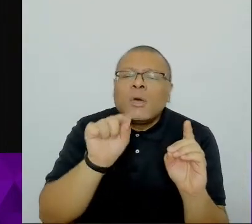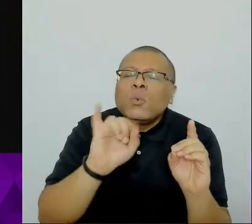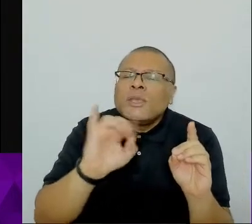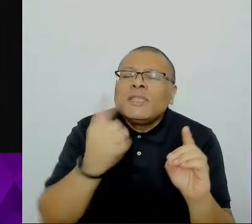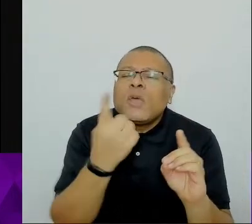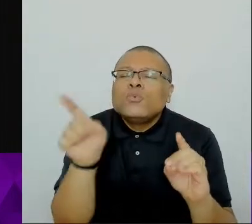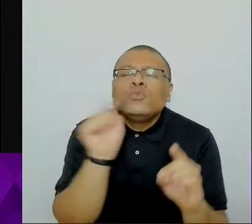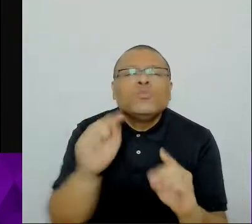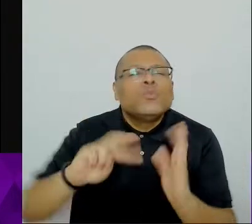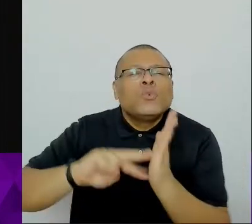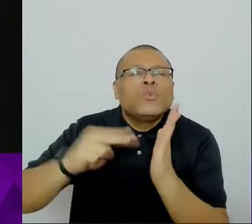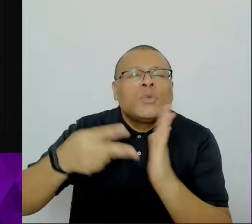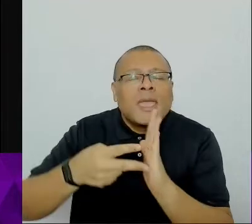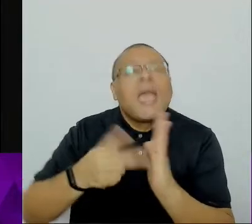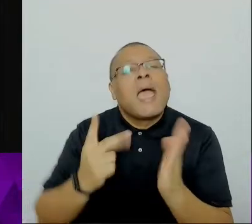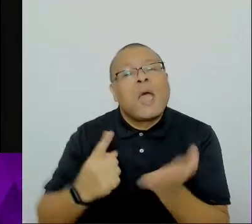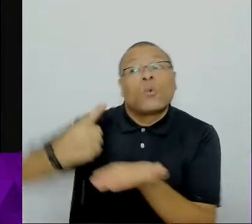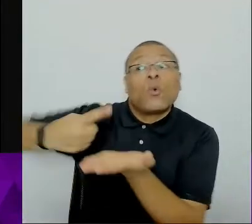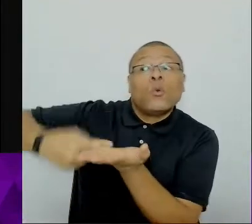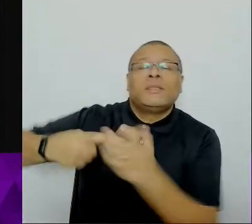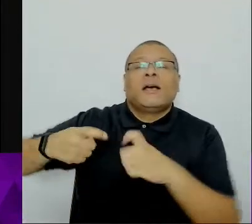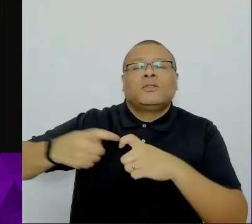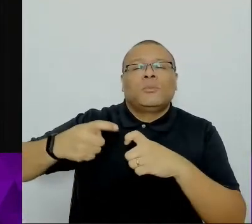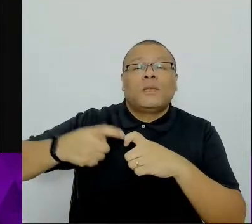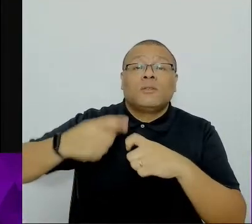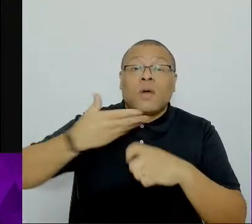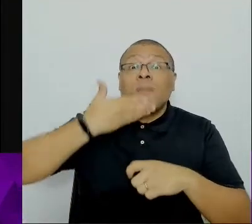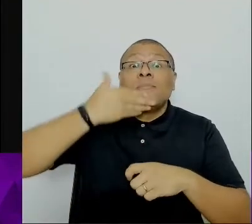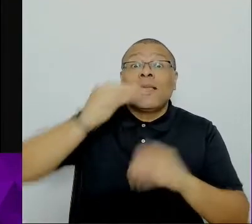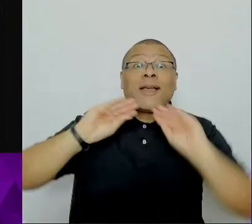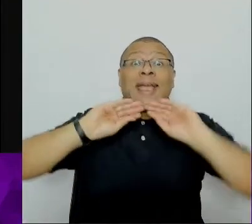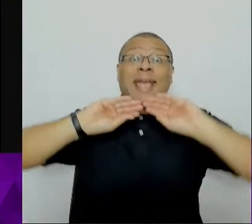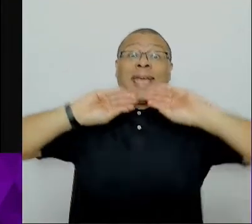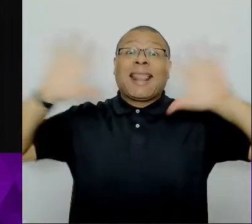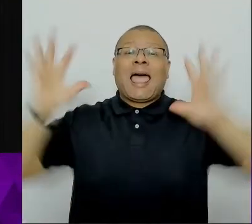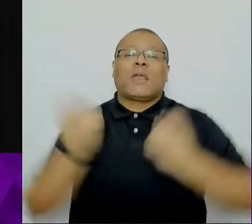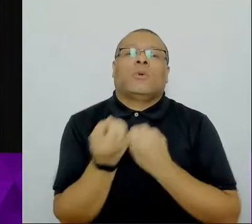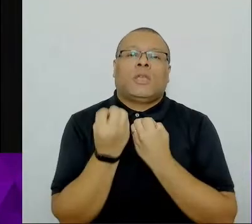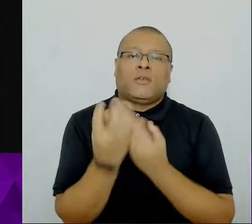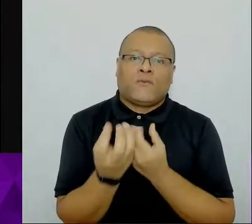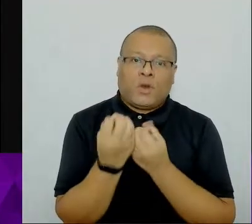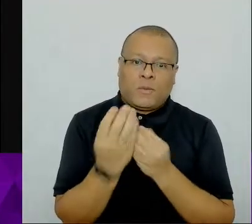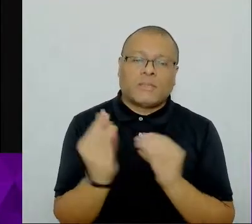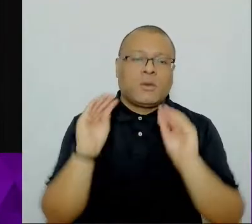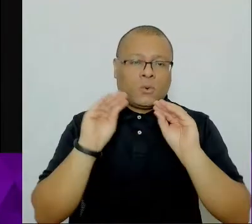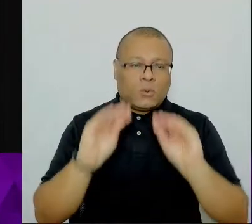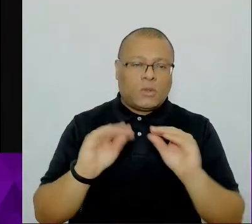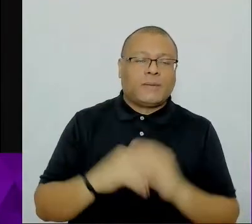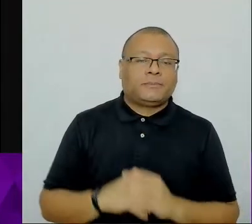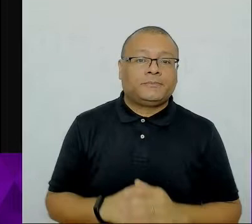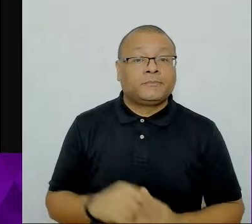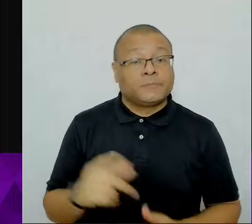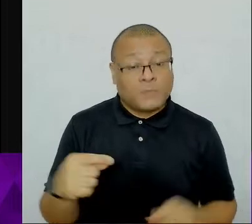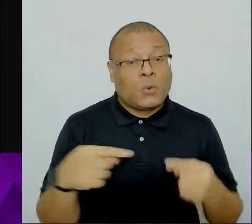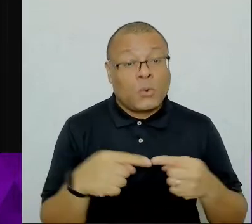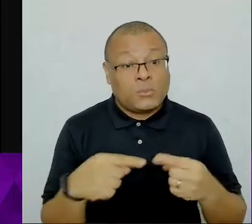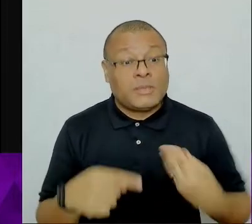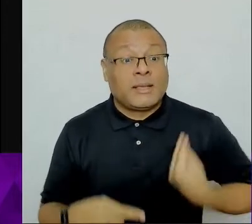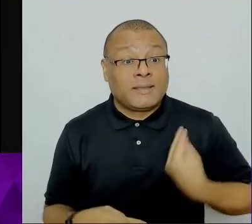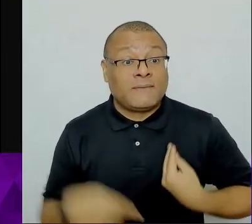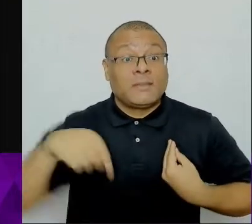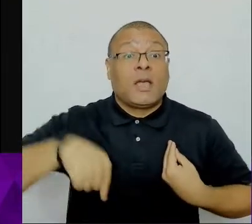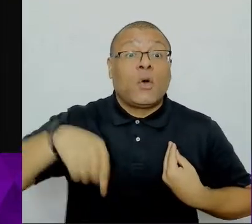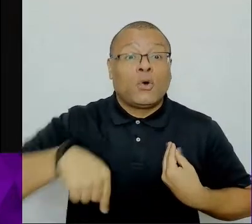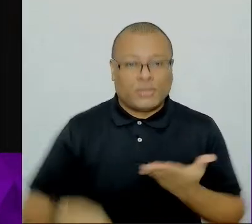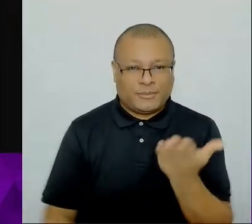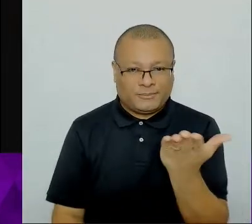é basicamente essa estrutura que eu indico para a gente criar uma URL. Mas em um caso da vida real, como é que a gente faria, né? Então